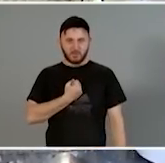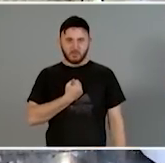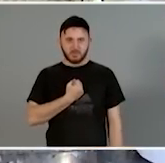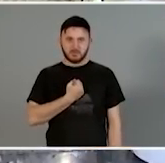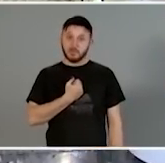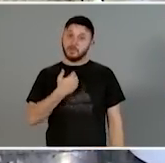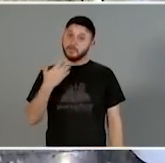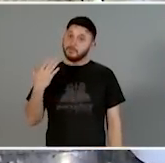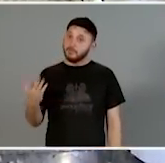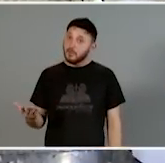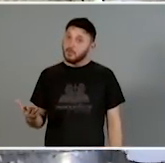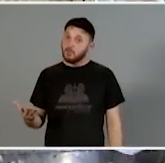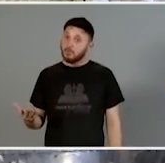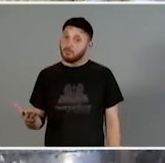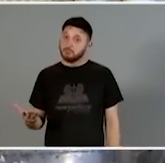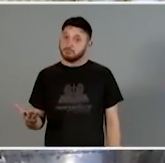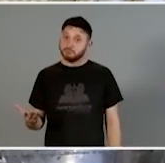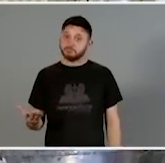Então,